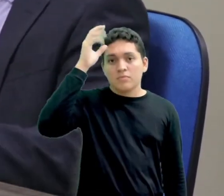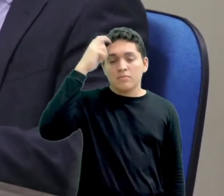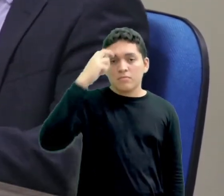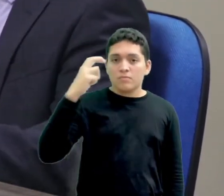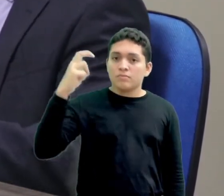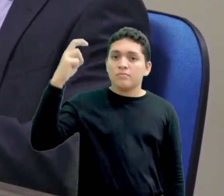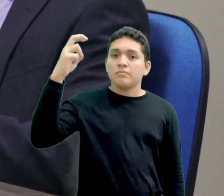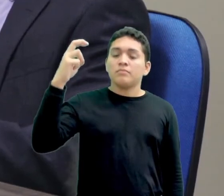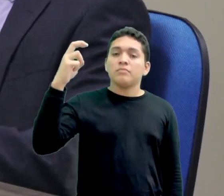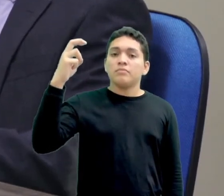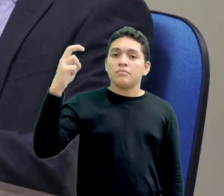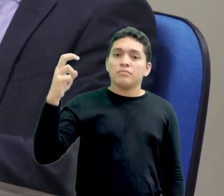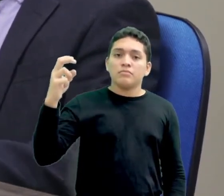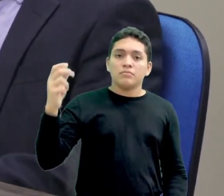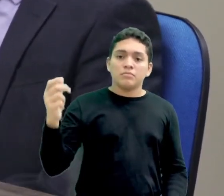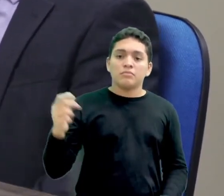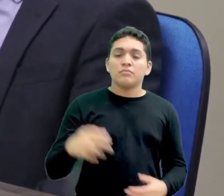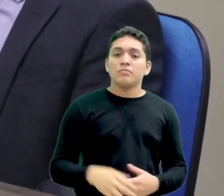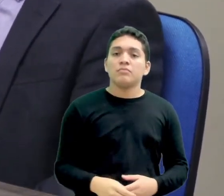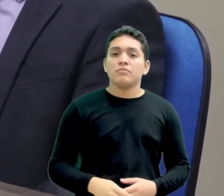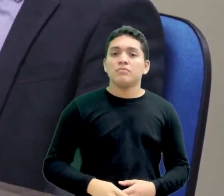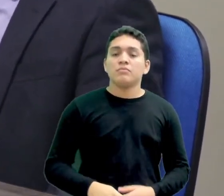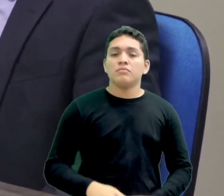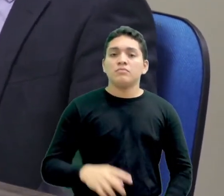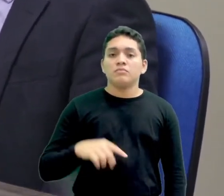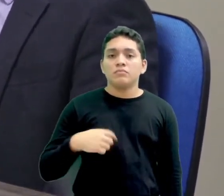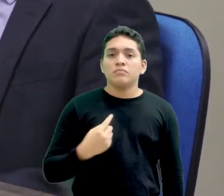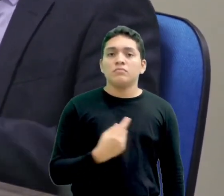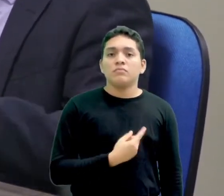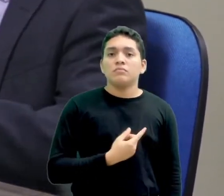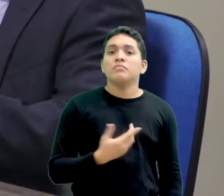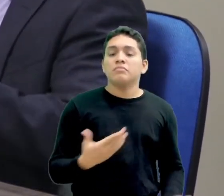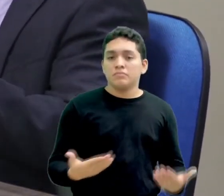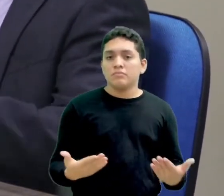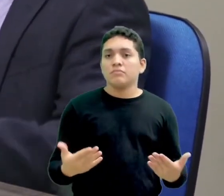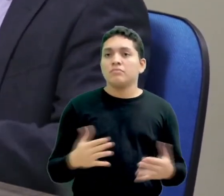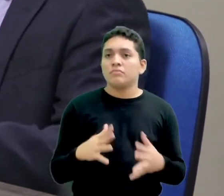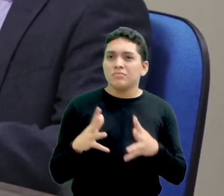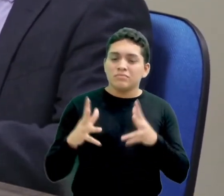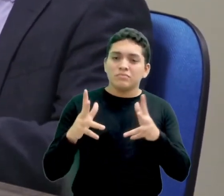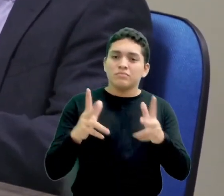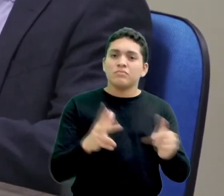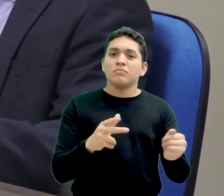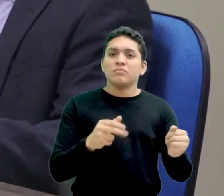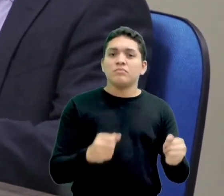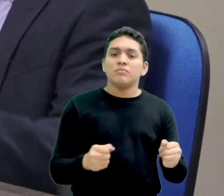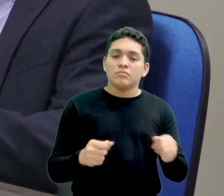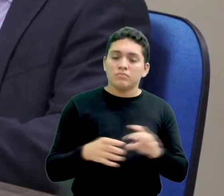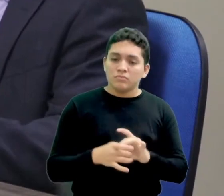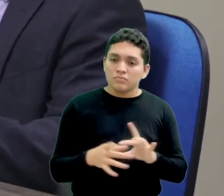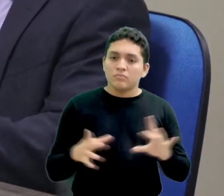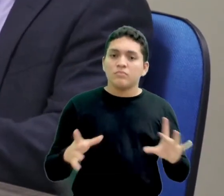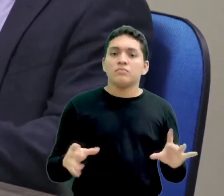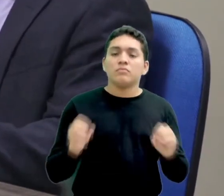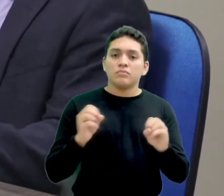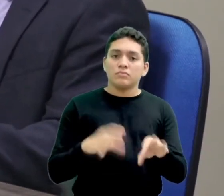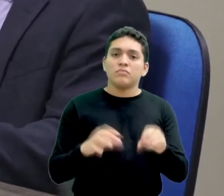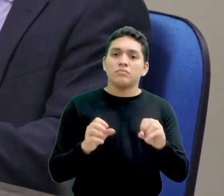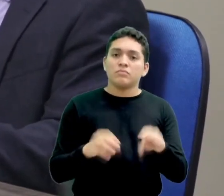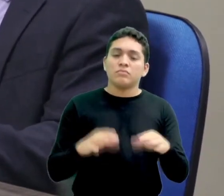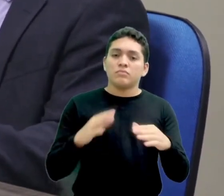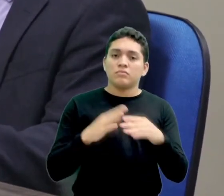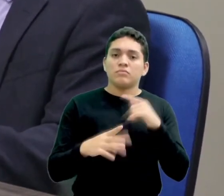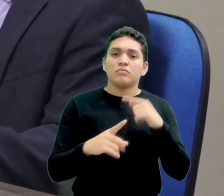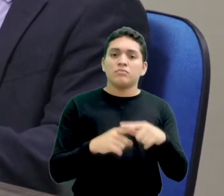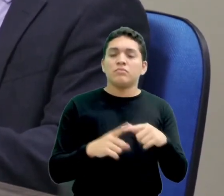não é negada a ninguém. E que Deus, né, abençoe a ele e a todos, né, que se dispõem a ensinar a igreja